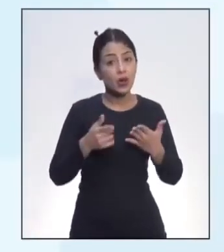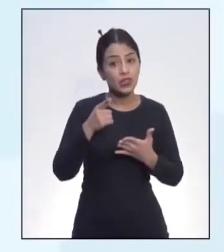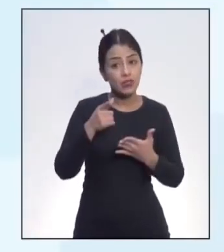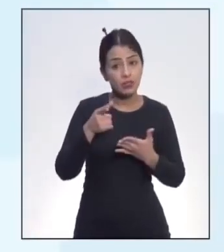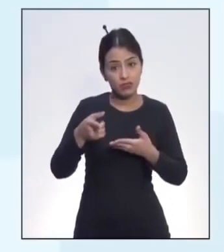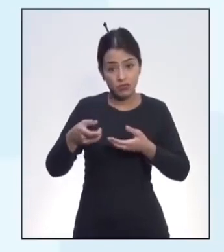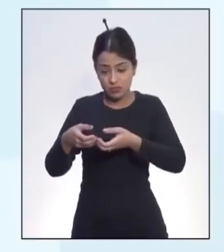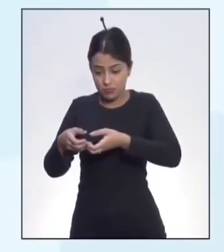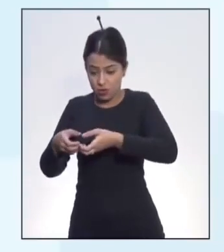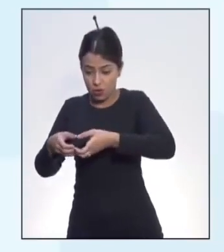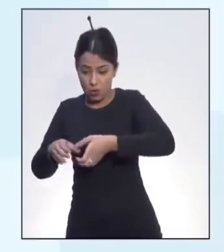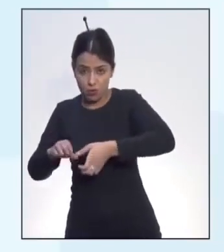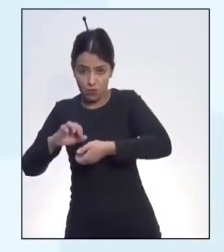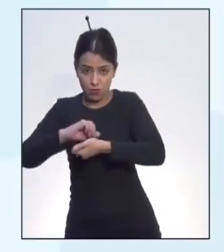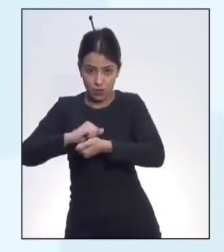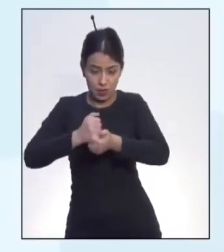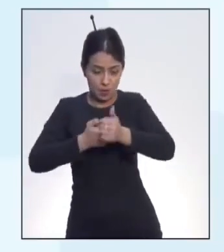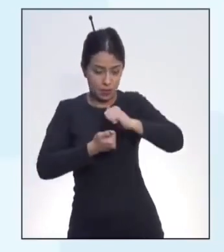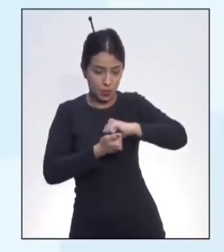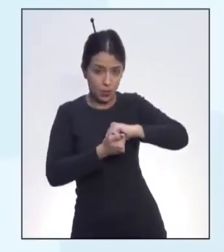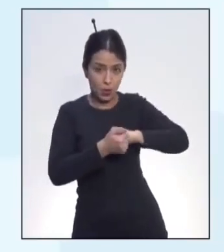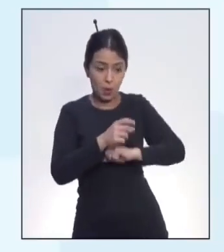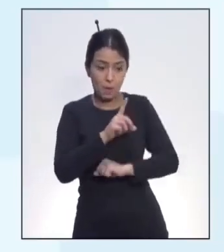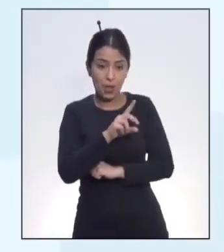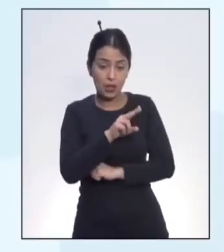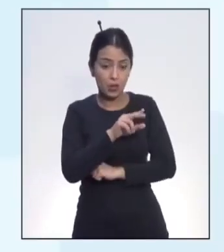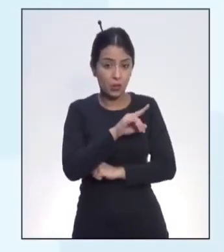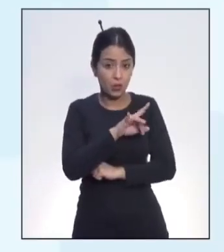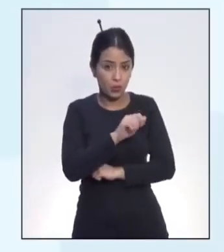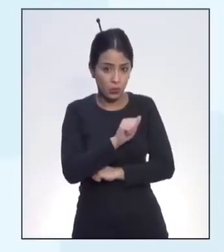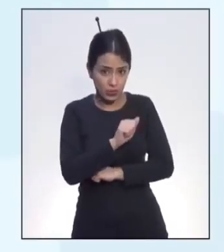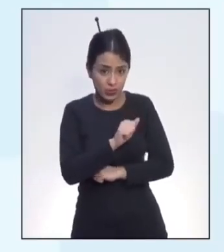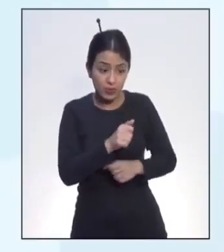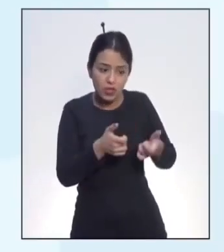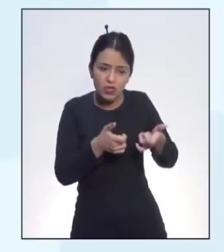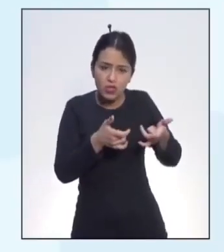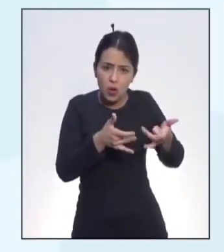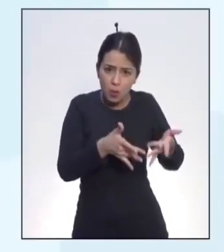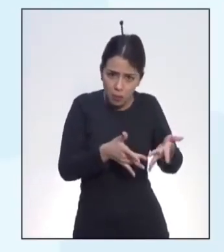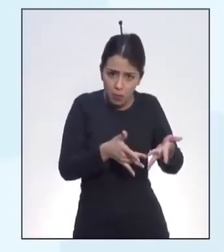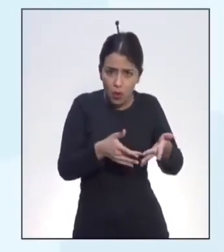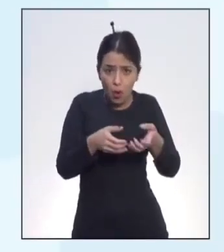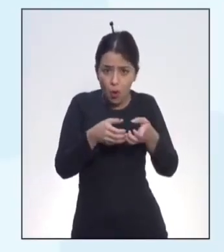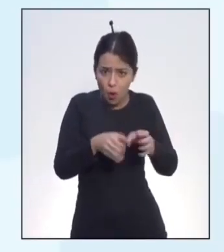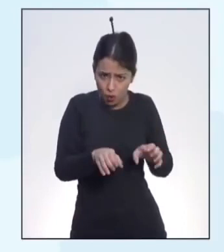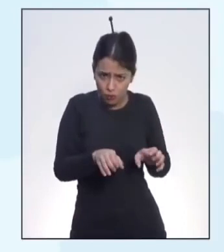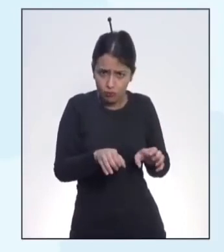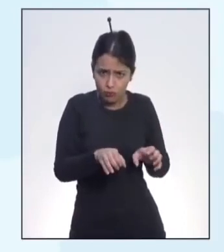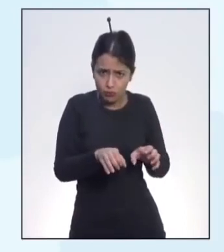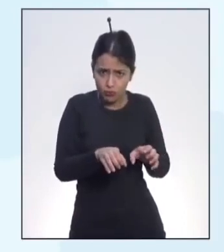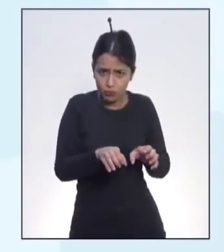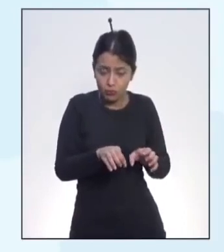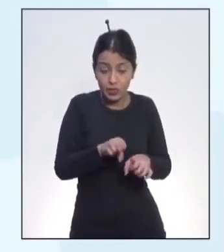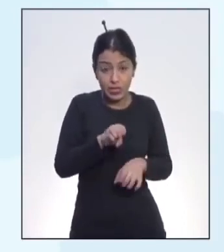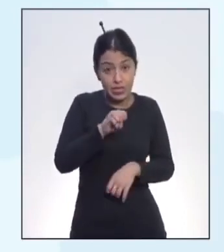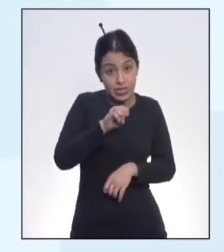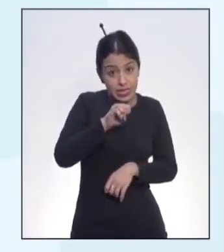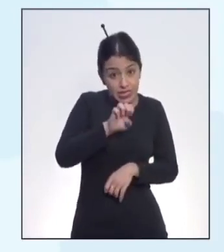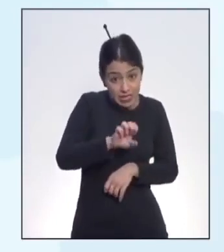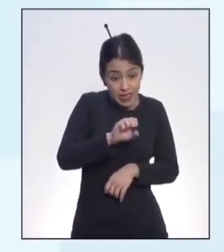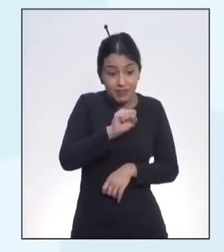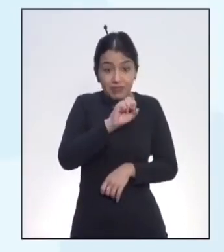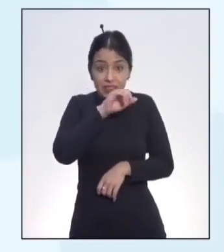de unidades para dúzia lá dos ovos, sobraram unidades? Se sim,